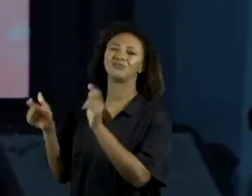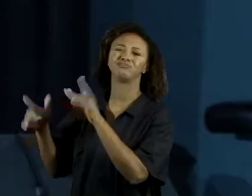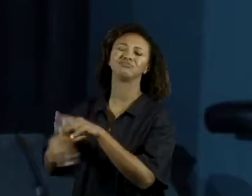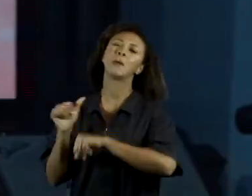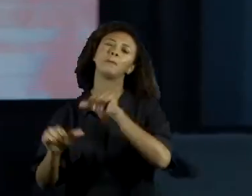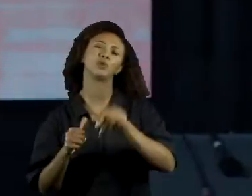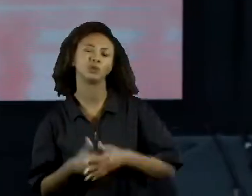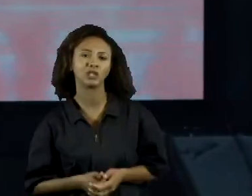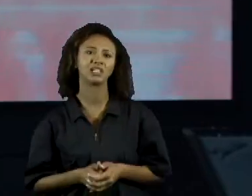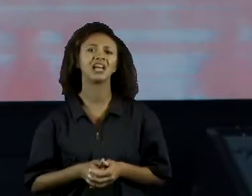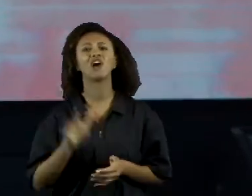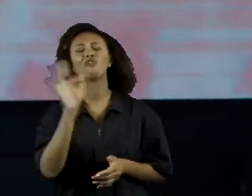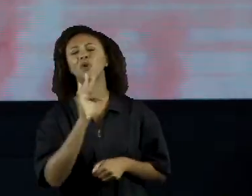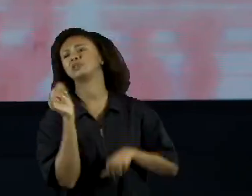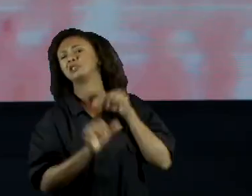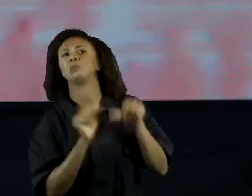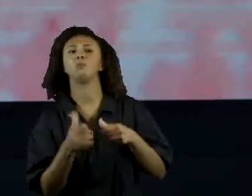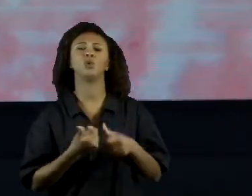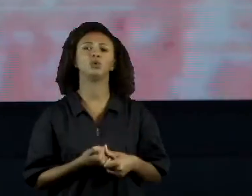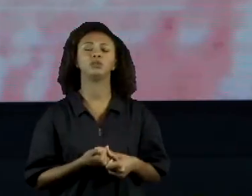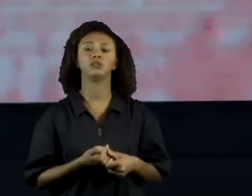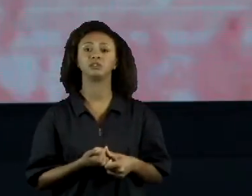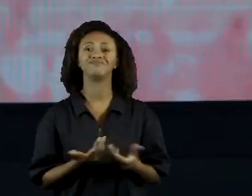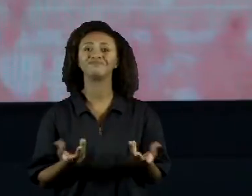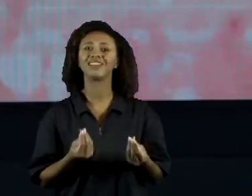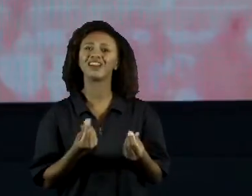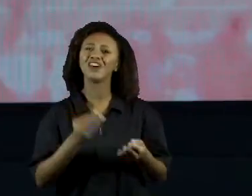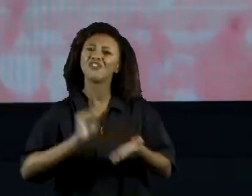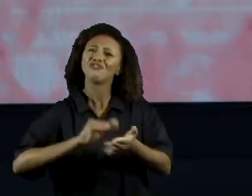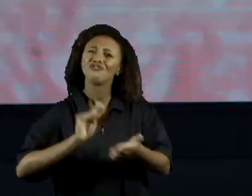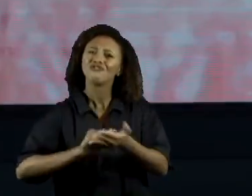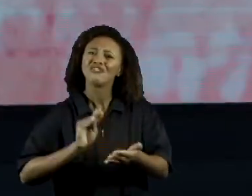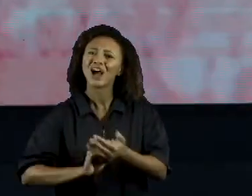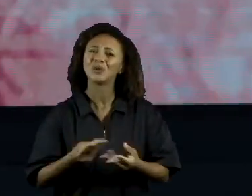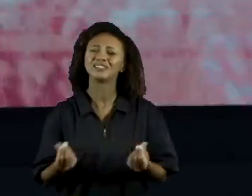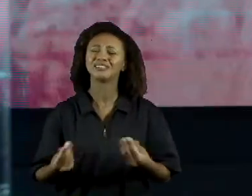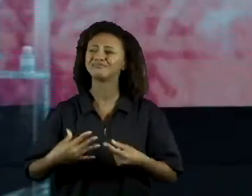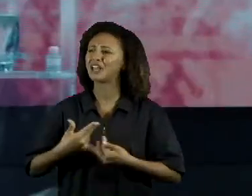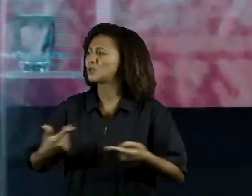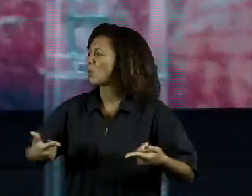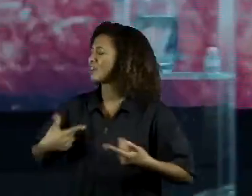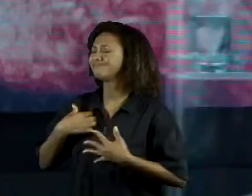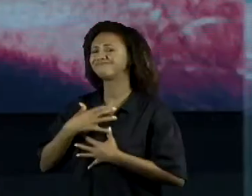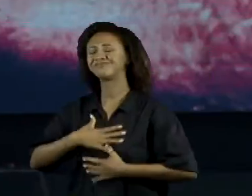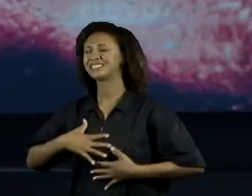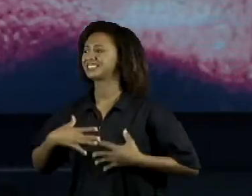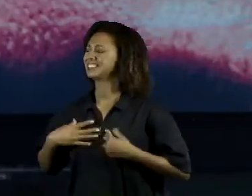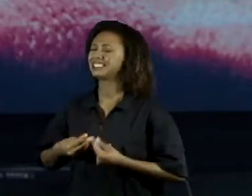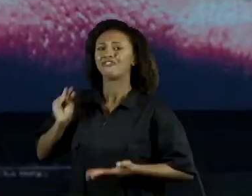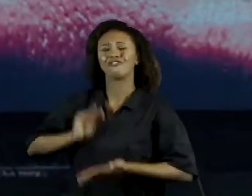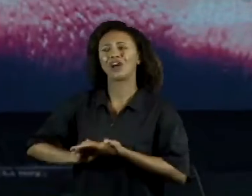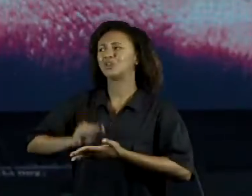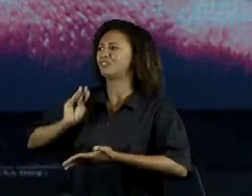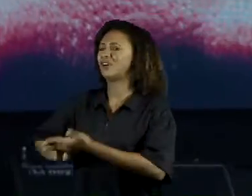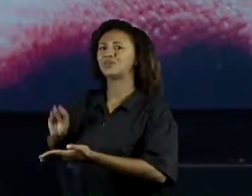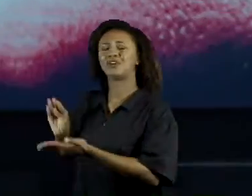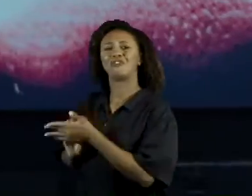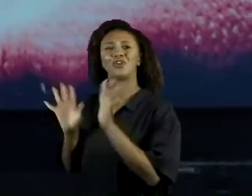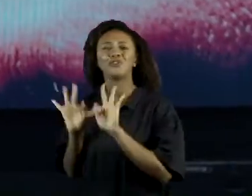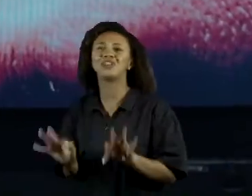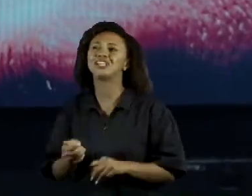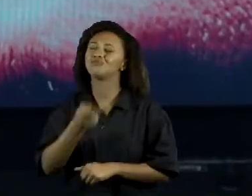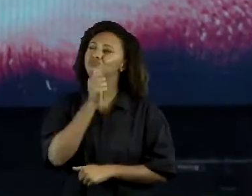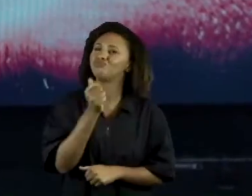mudar de faculdade. Gente, é assim, a pessoa ela não tem prazer no que ela faz. E ela pensa que vai buscar uma outra coisa